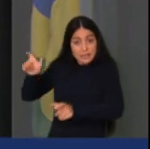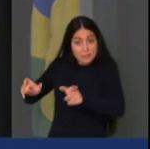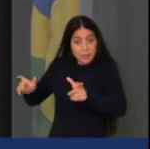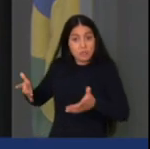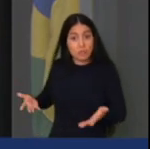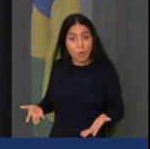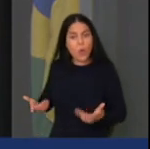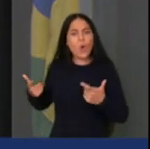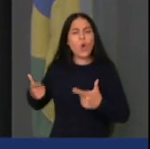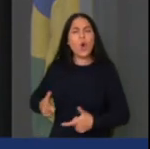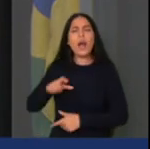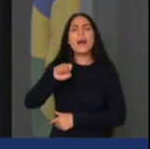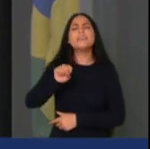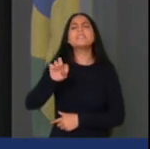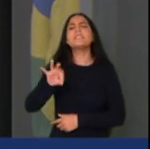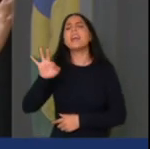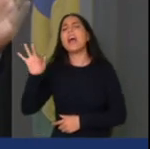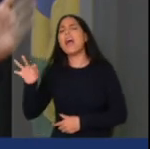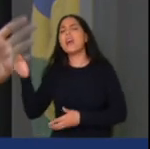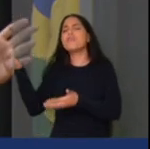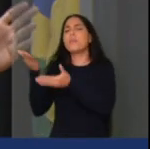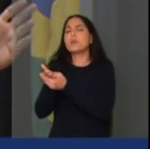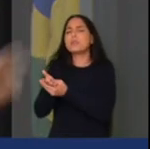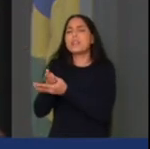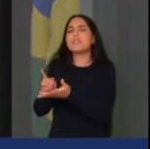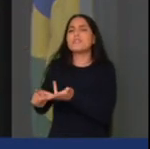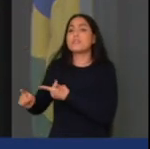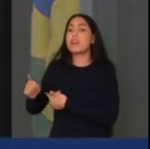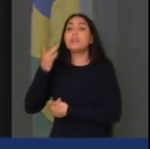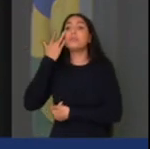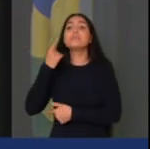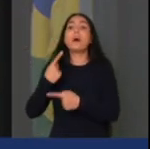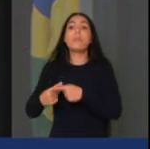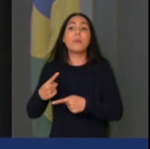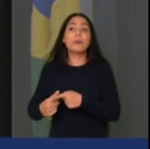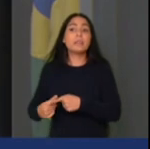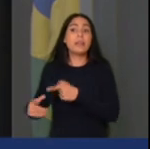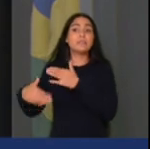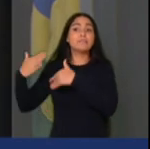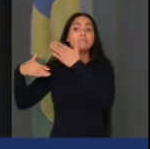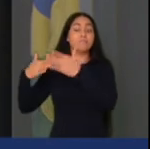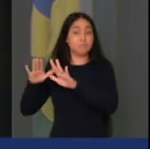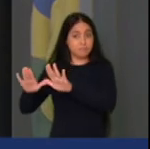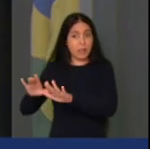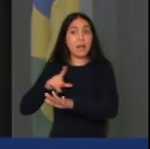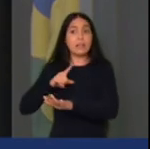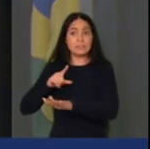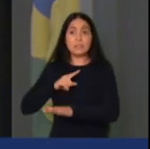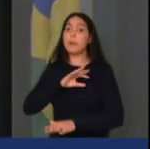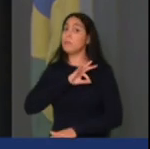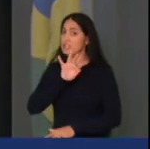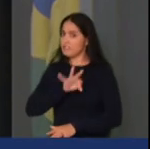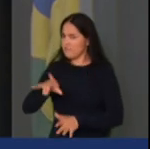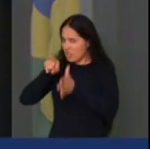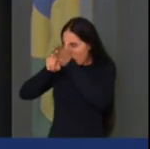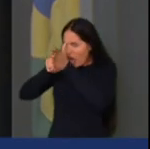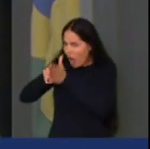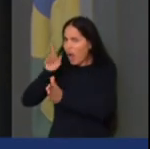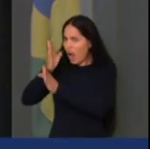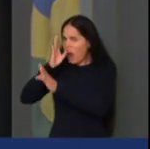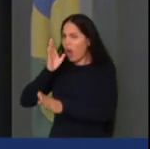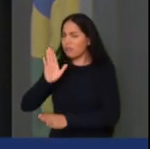policiais no STF e sabe-se lá porquê 500 não avança mas muita coisa tem avançada aí com a polícia federal